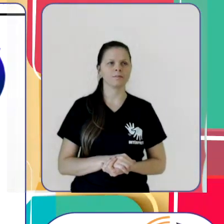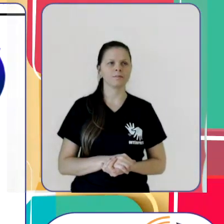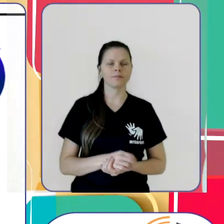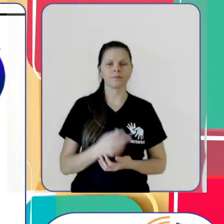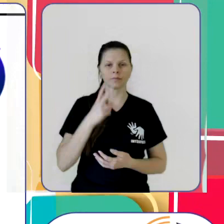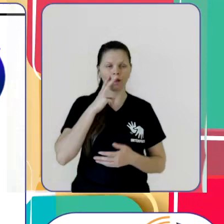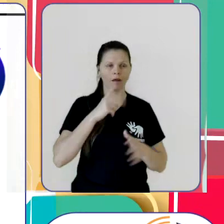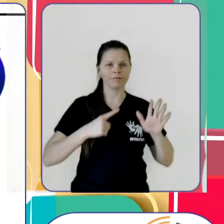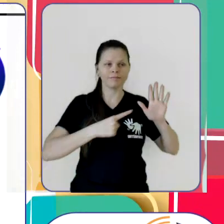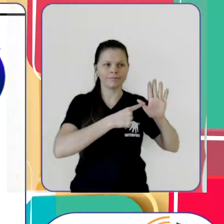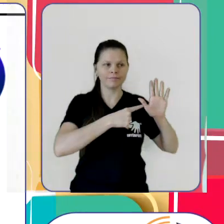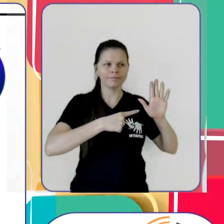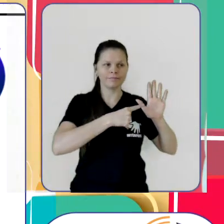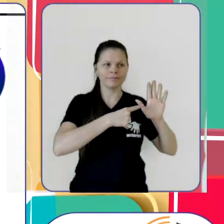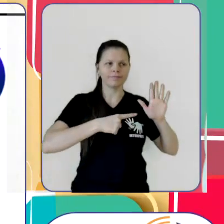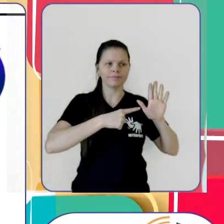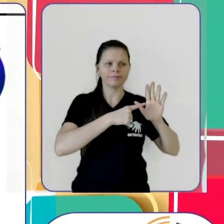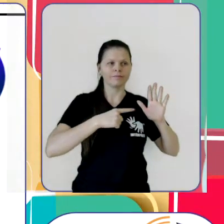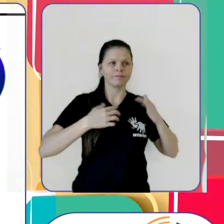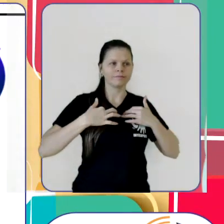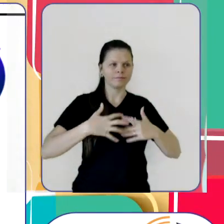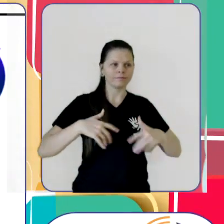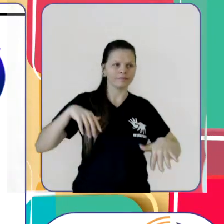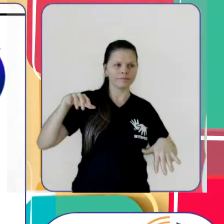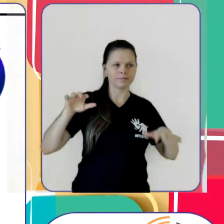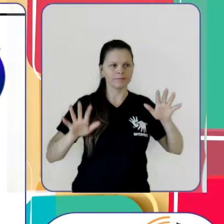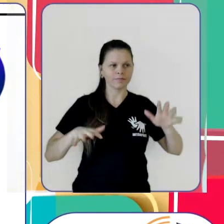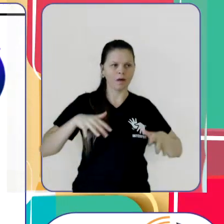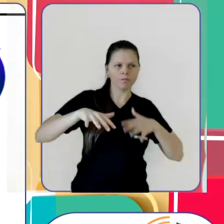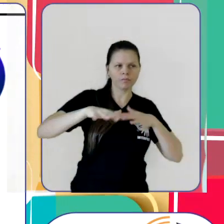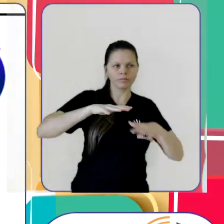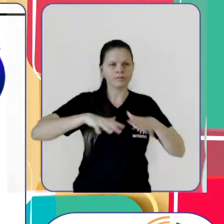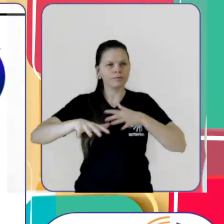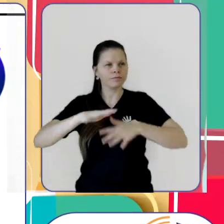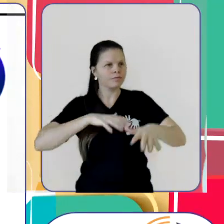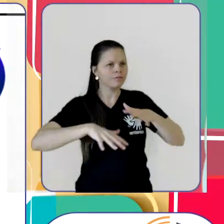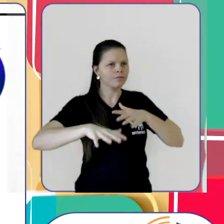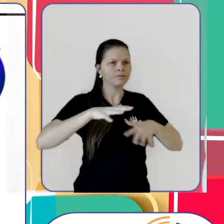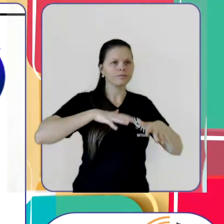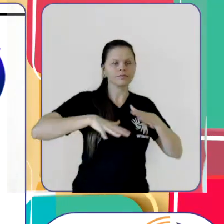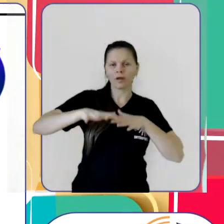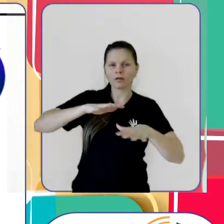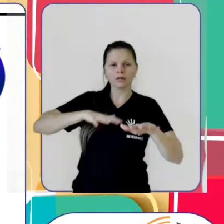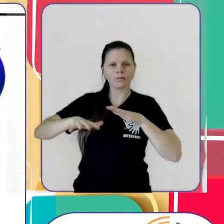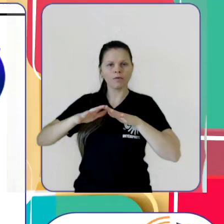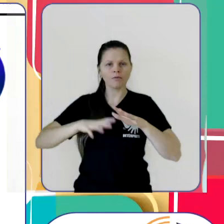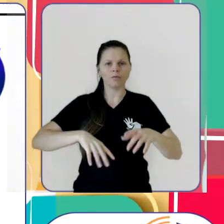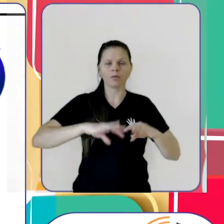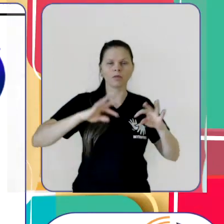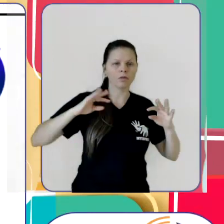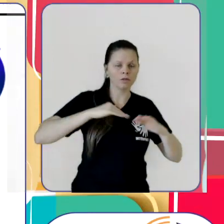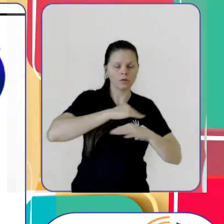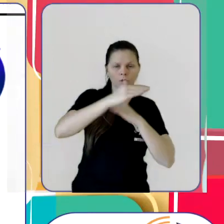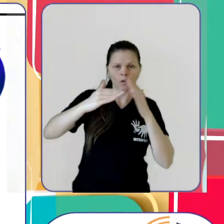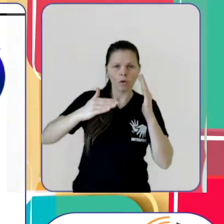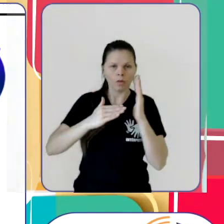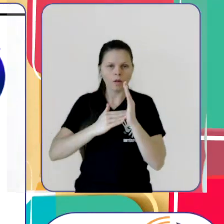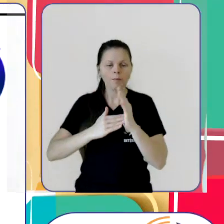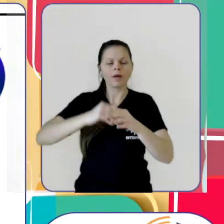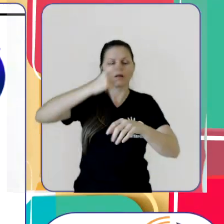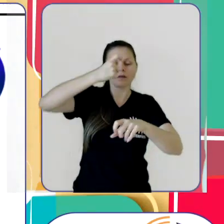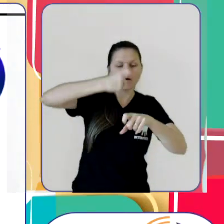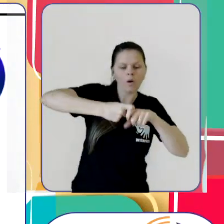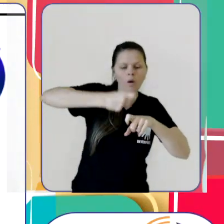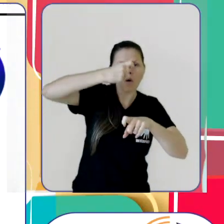Aí nós temos a imagem, né, de um esqueleto se movimentando. Observem que toda a parte óssea, ali em sua maioria, né, elas